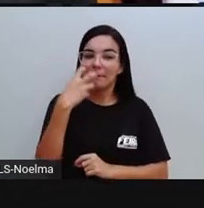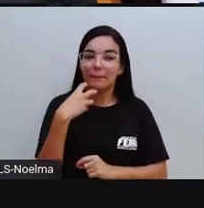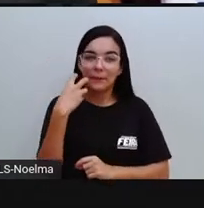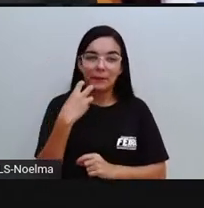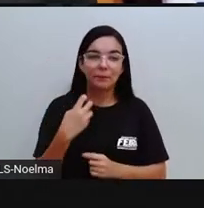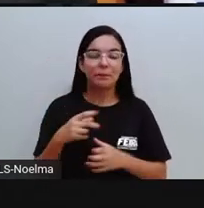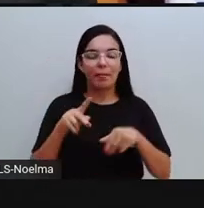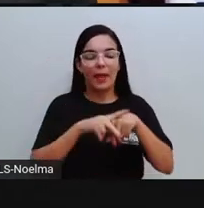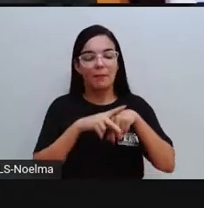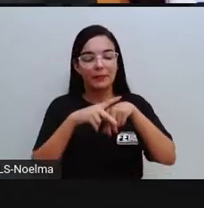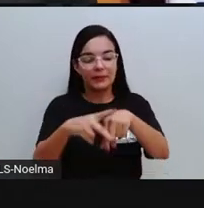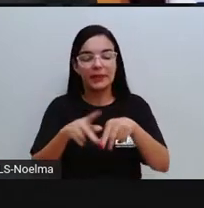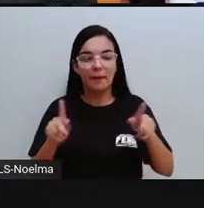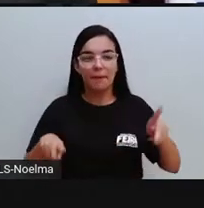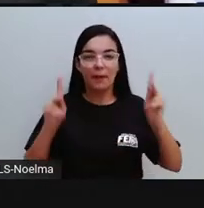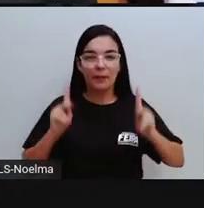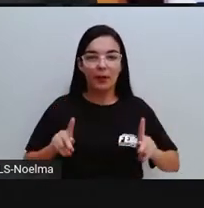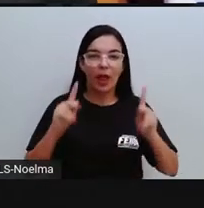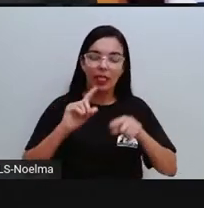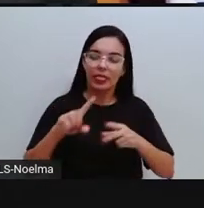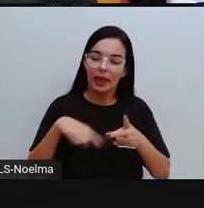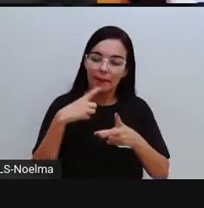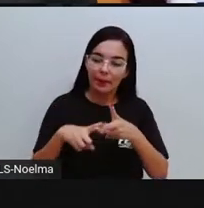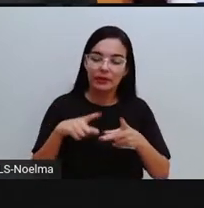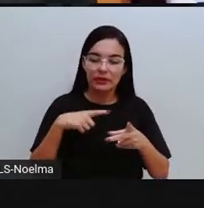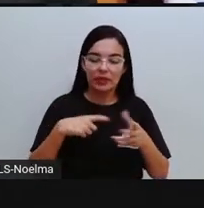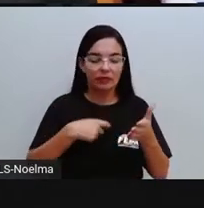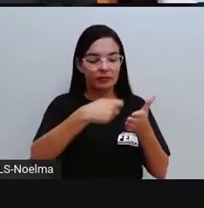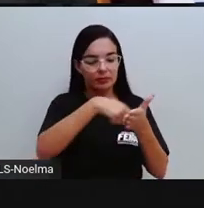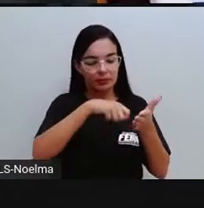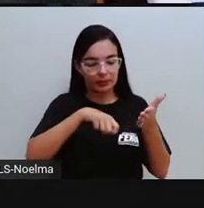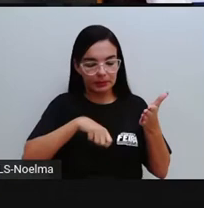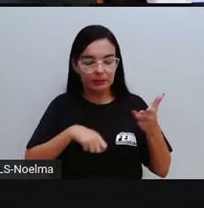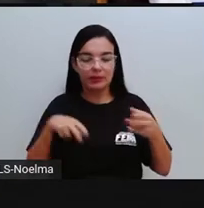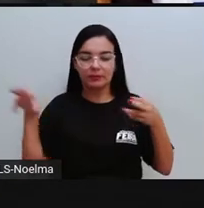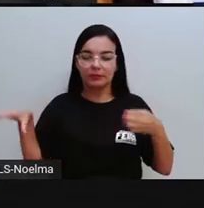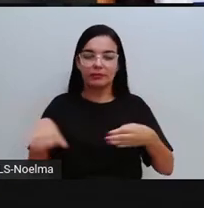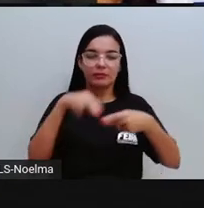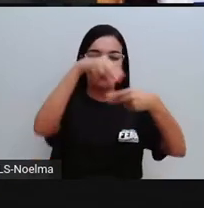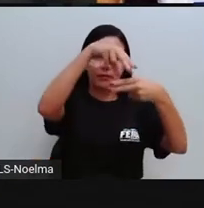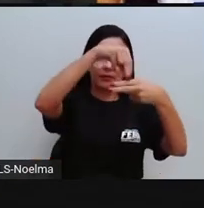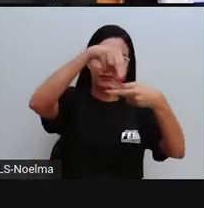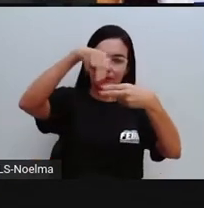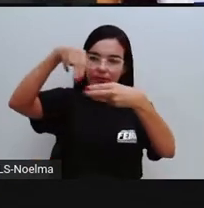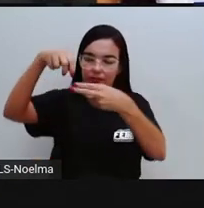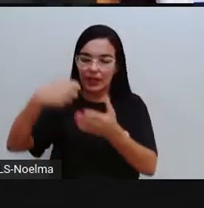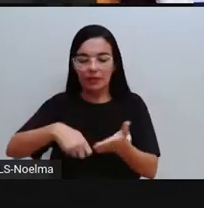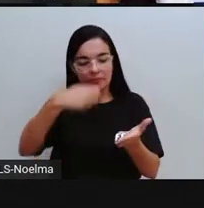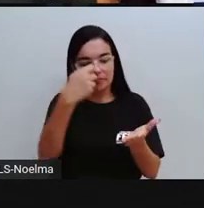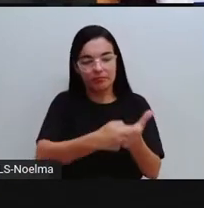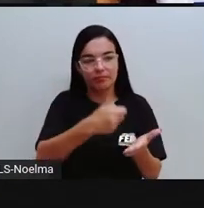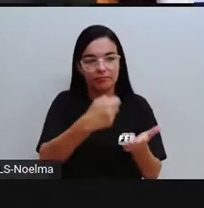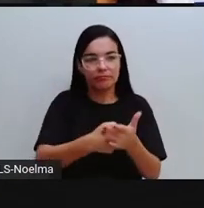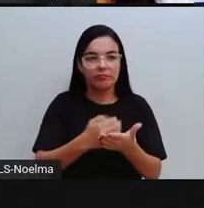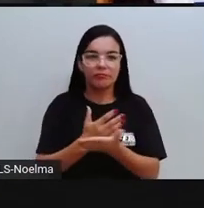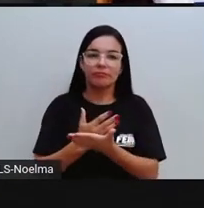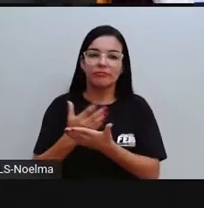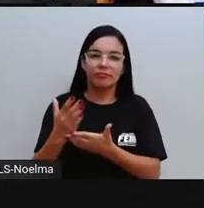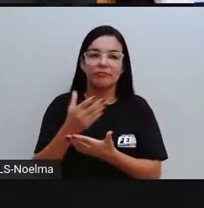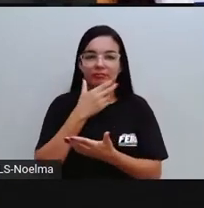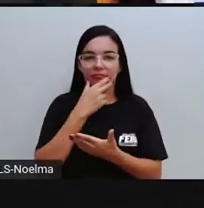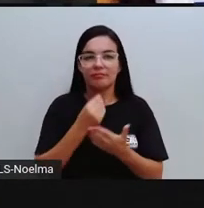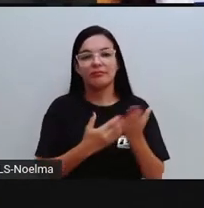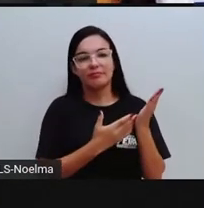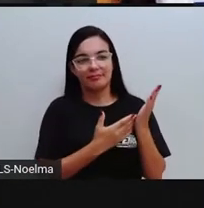e mais tarde se tornou a literatura de cordel, onde ela foi registrada aí, iniciando por Leandro